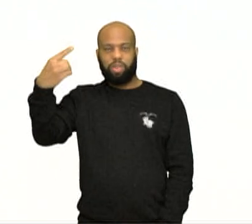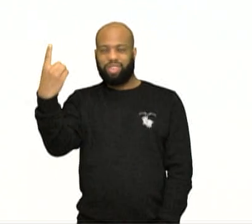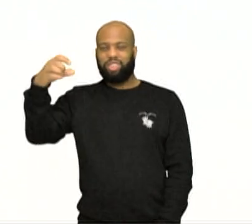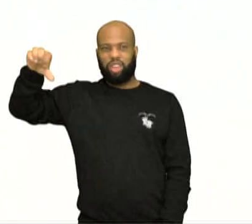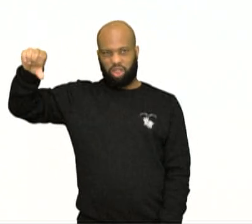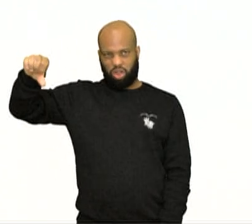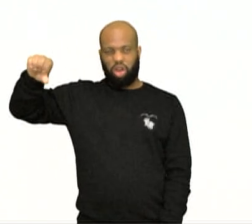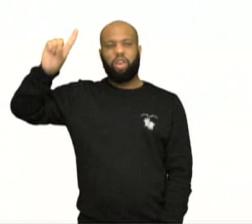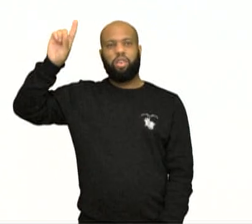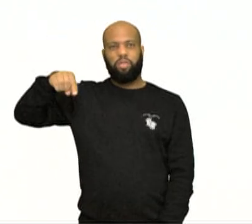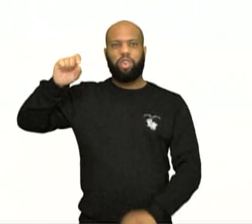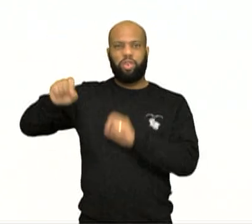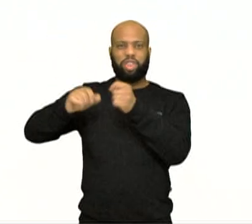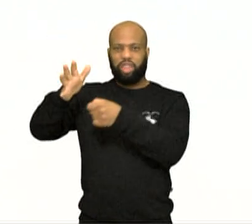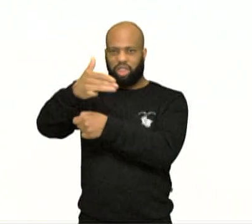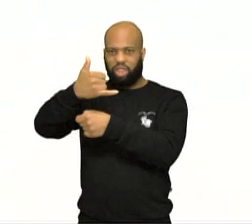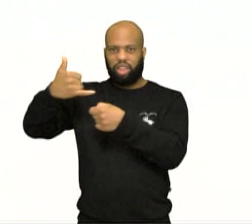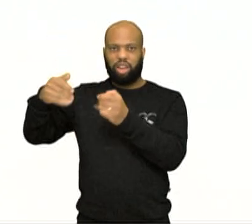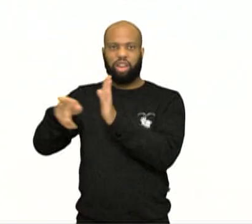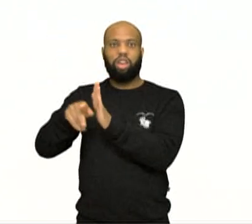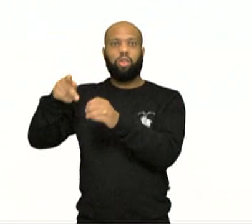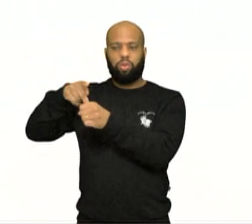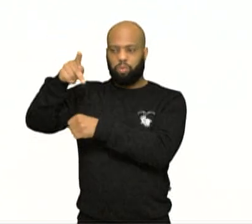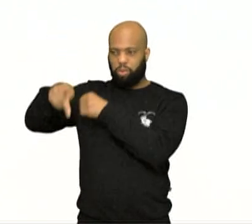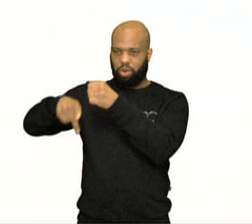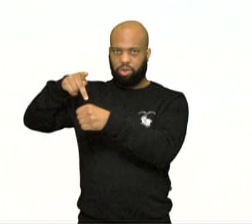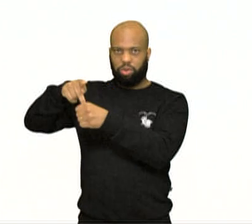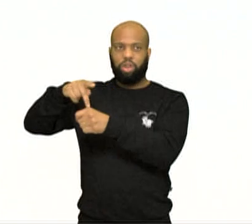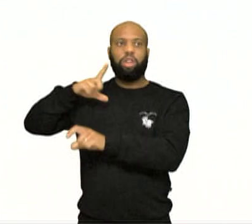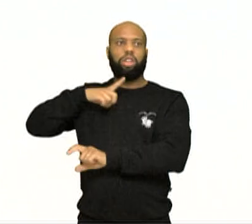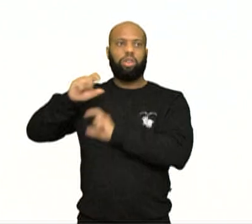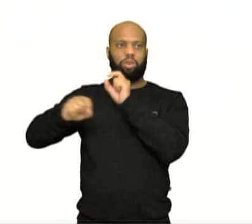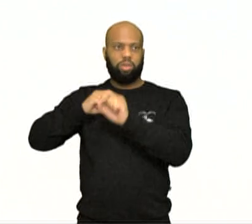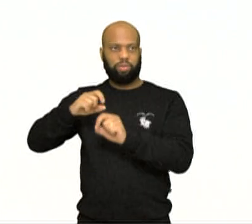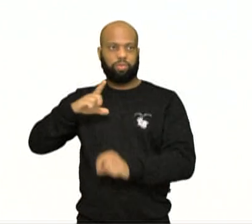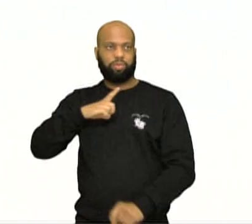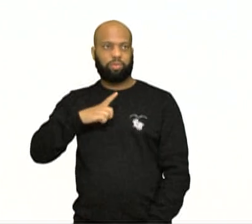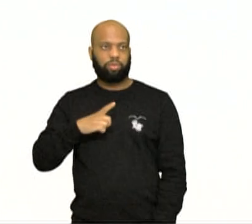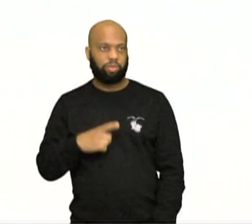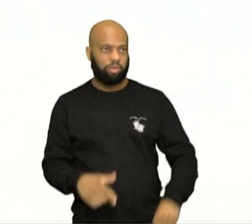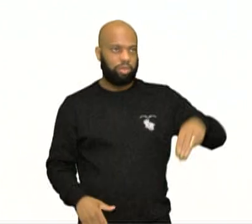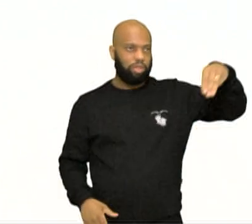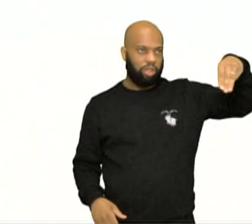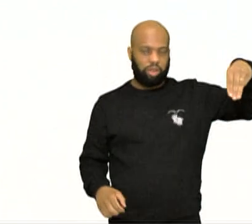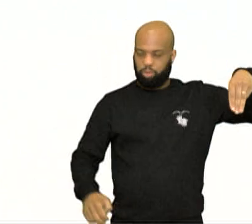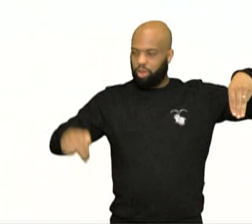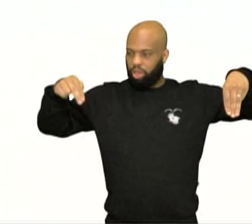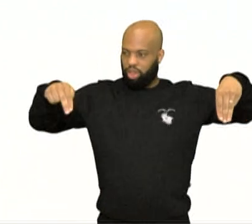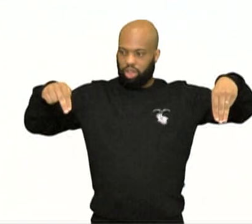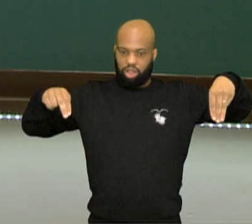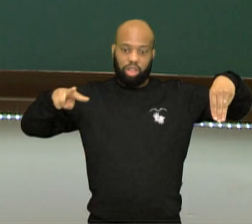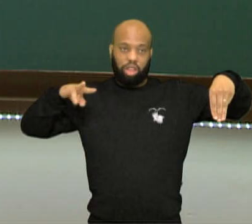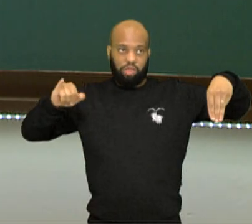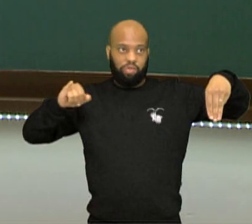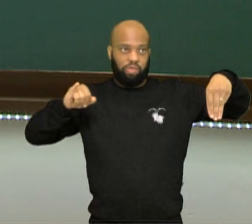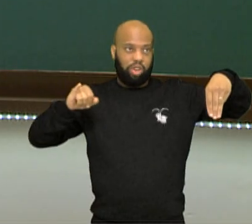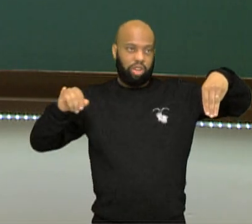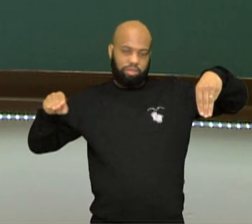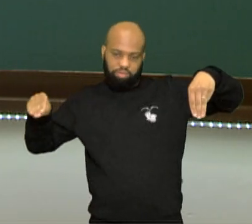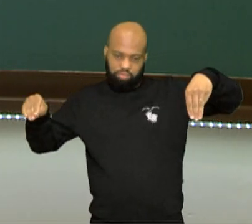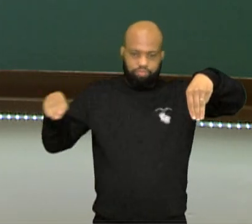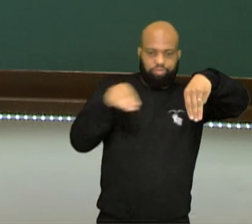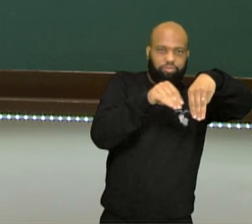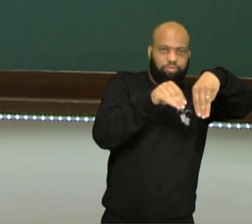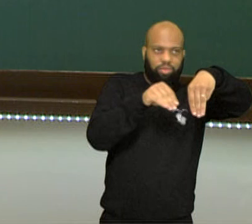no caso aqui vamos considerar um próton, é levada do ponto M para o ponto N. Então vou levar o próton do ponto M para o ponto